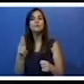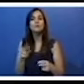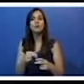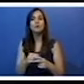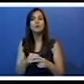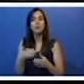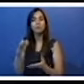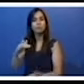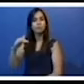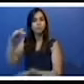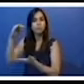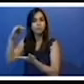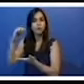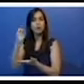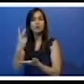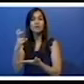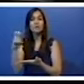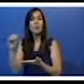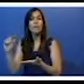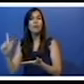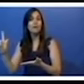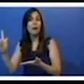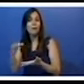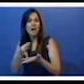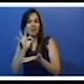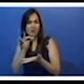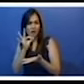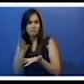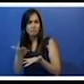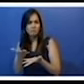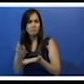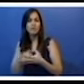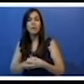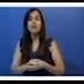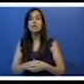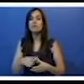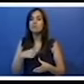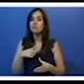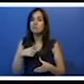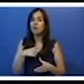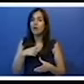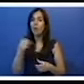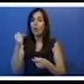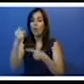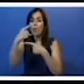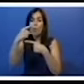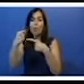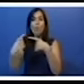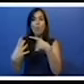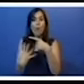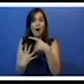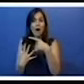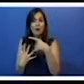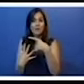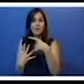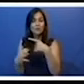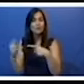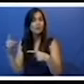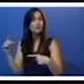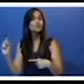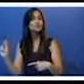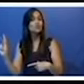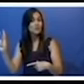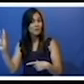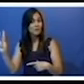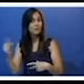ele ele pesa 250 gramas 250g é um quarto de 1kg se eu